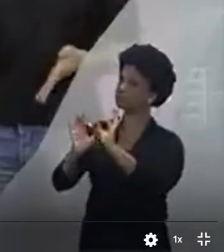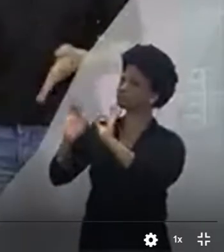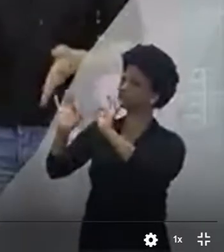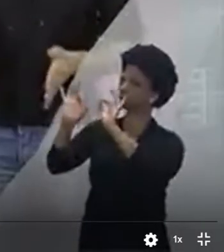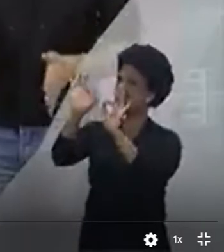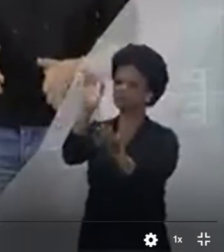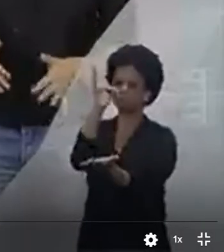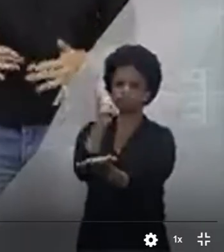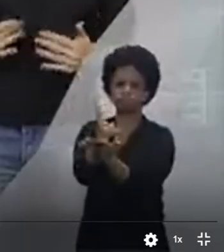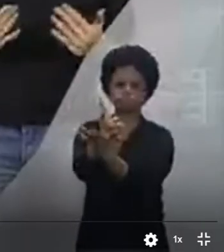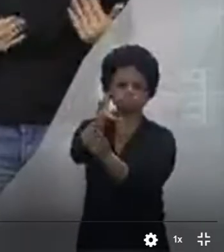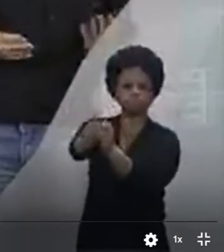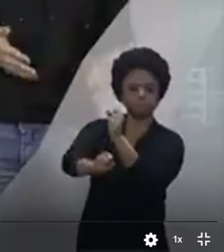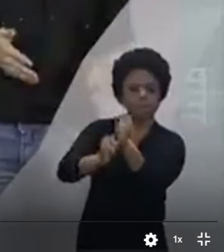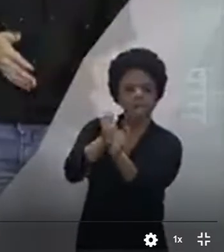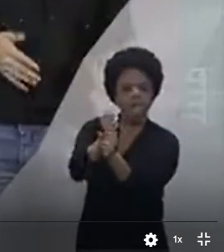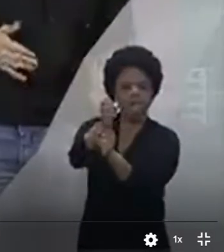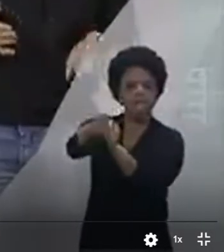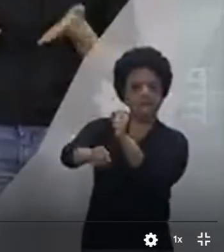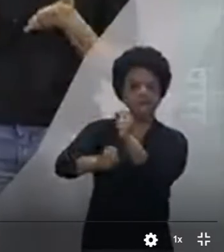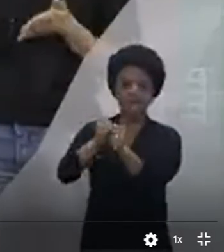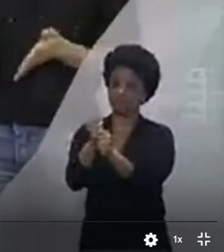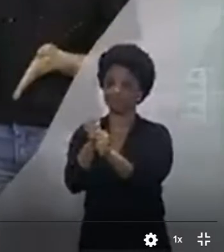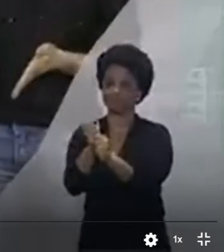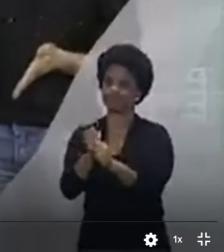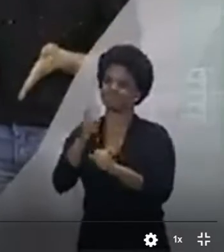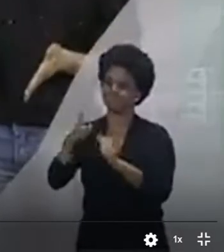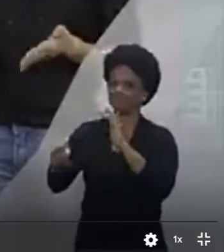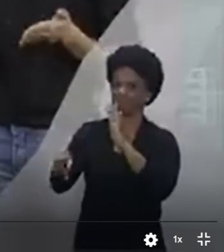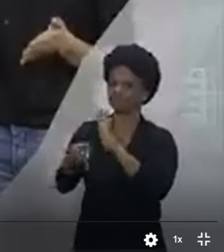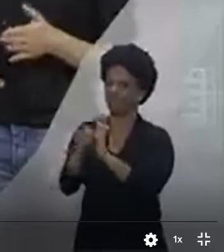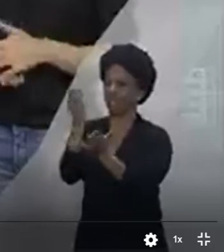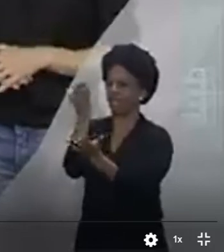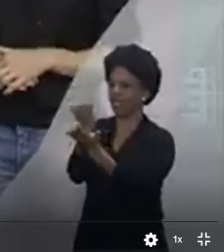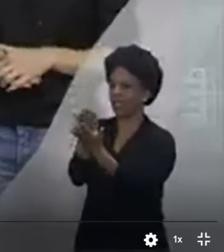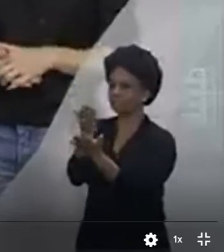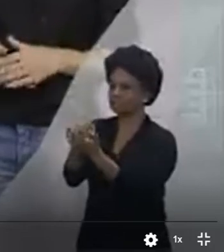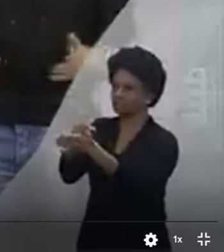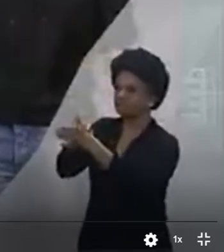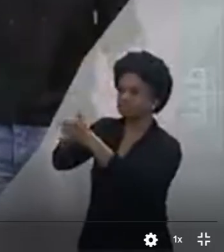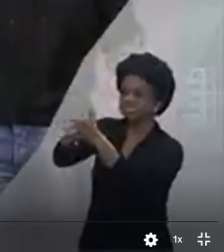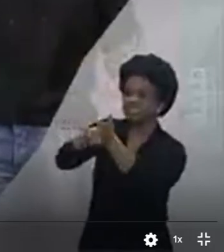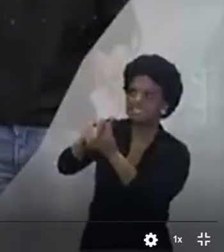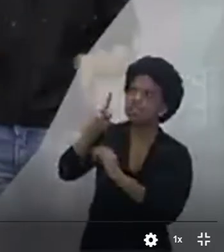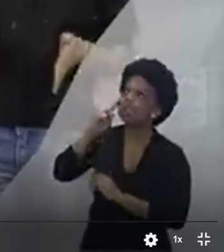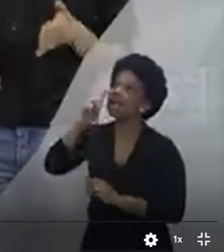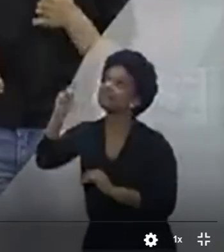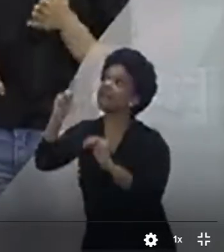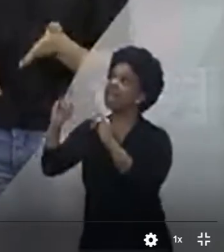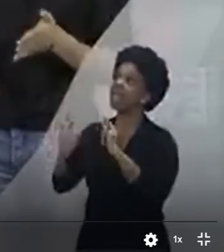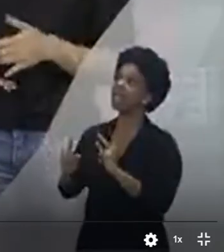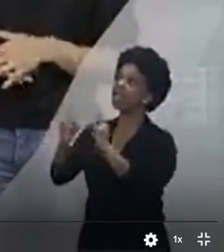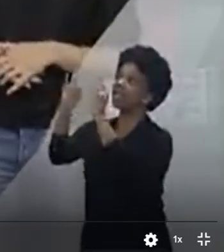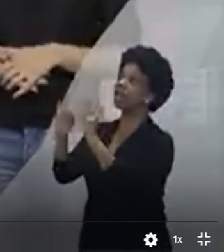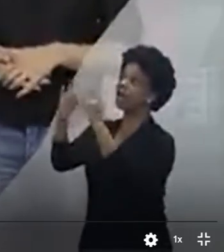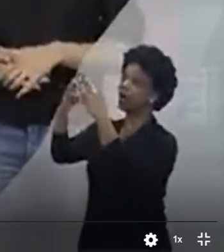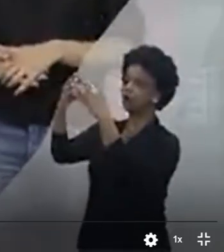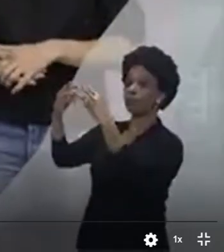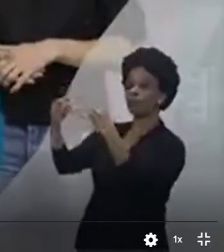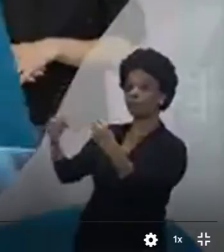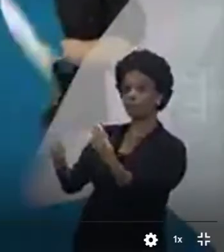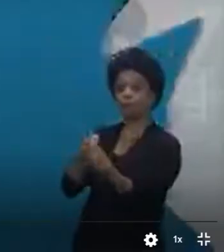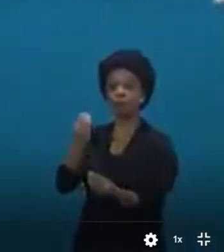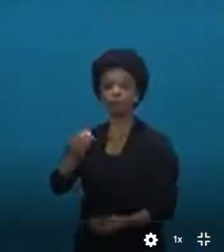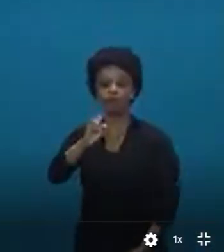É aí que entram os estudos relacionados aos limites máximos de deformação, conhecidos como estados